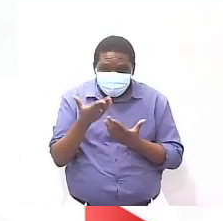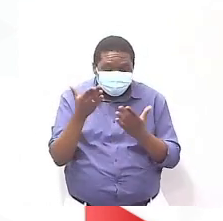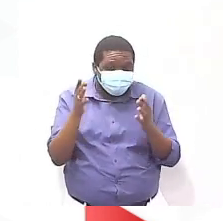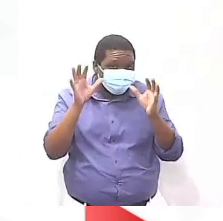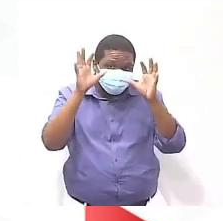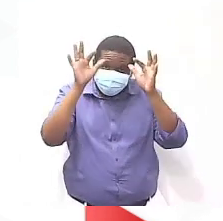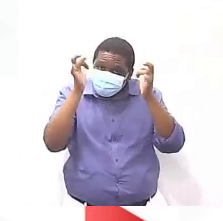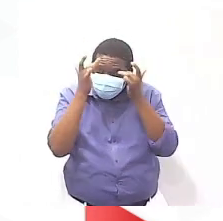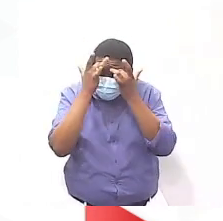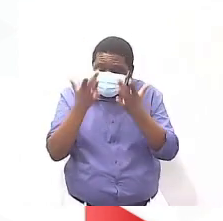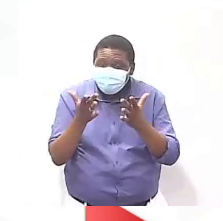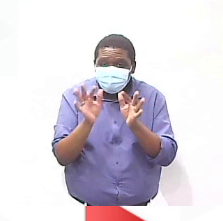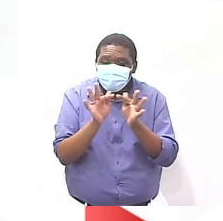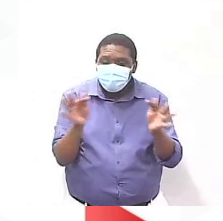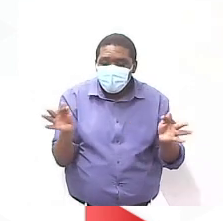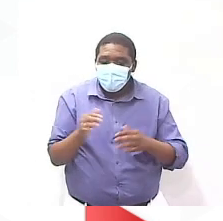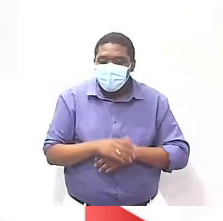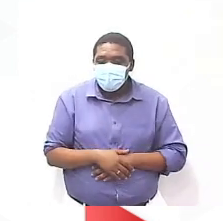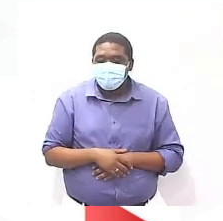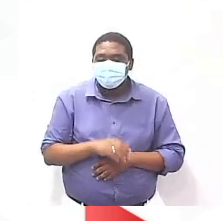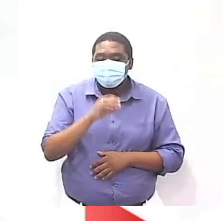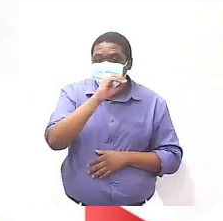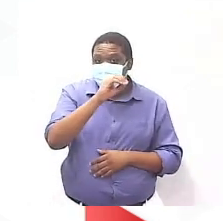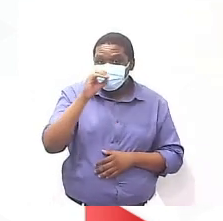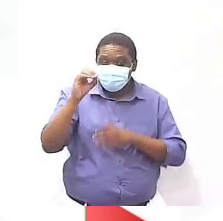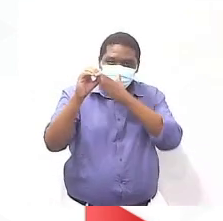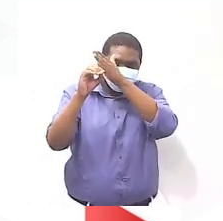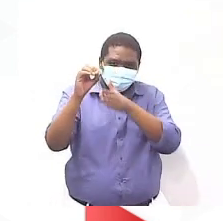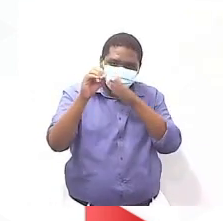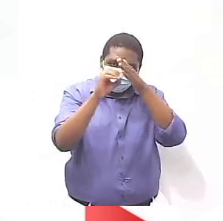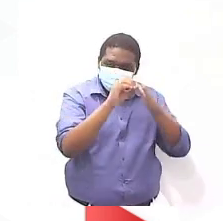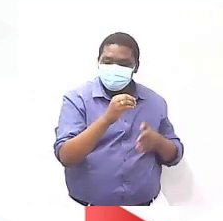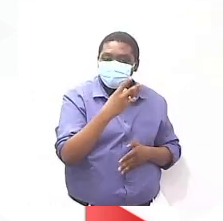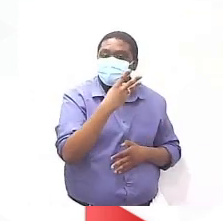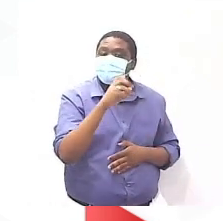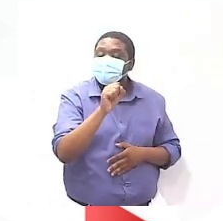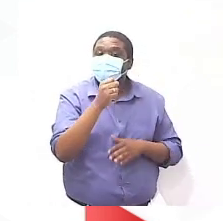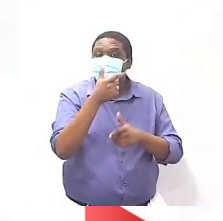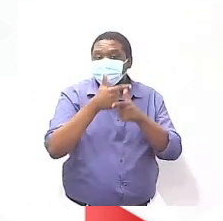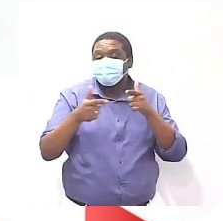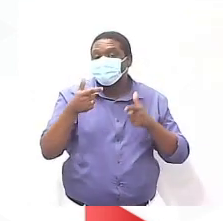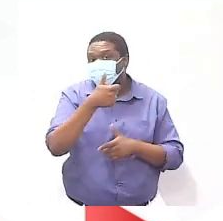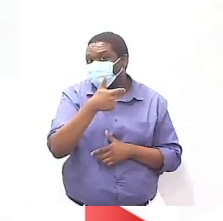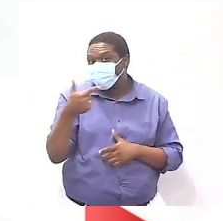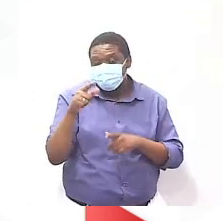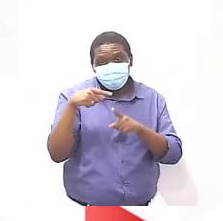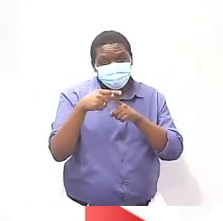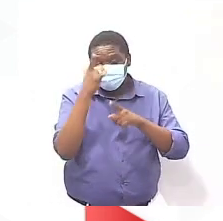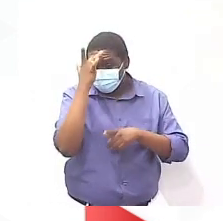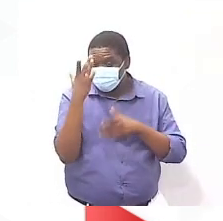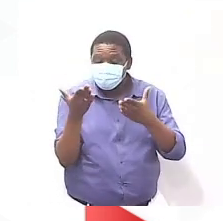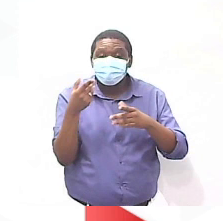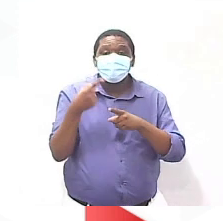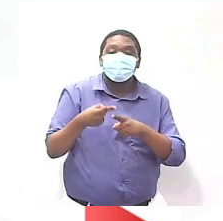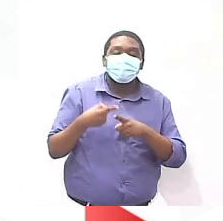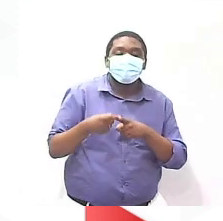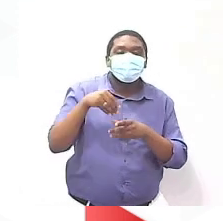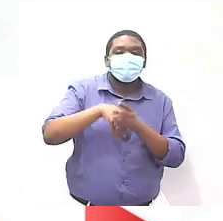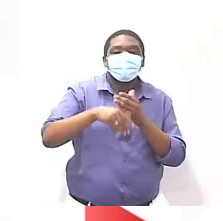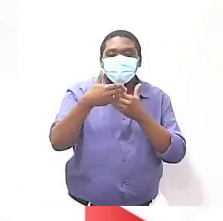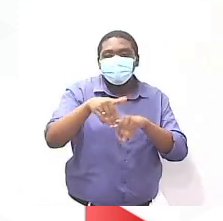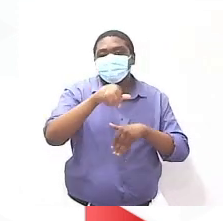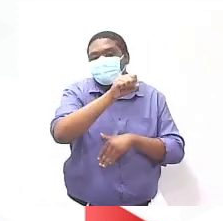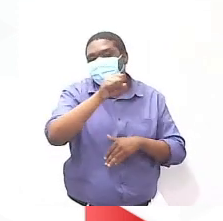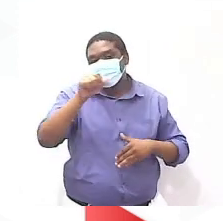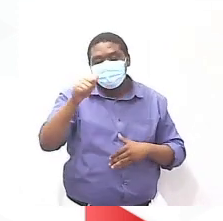simplifica, preste atenção, simplifica, 0 com 0. 48 dividido por 12 é muito mais fácil. Por que isso? Porque no SSA, no Enem, tu